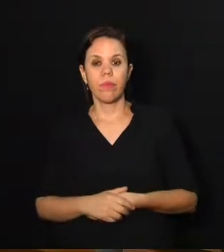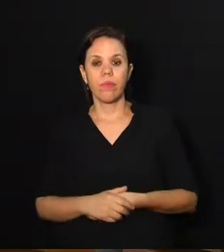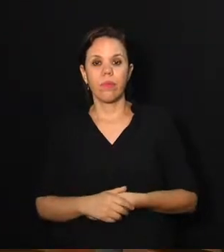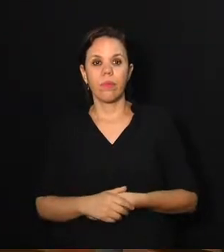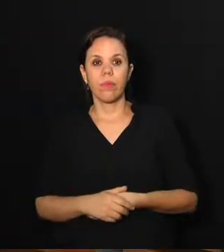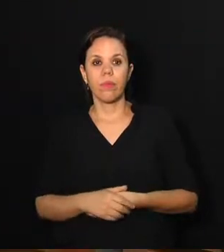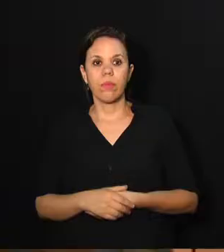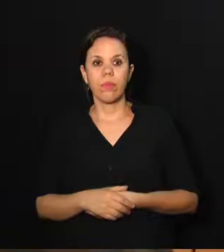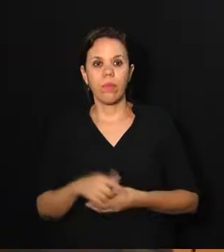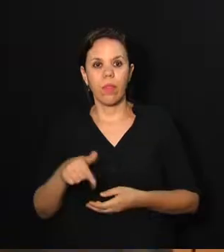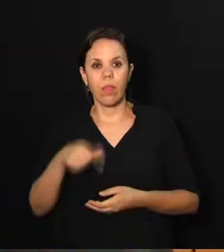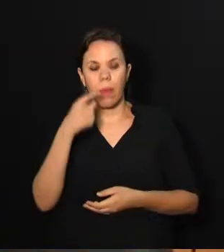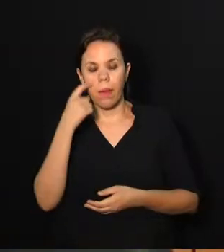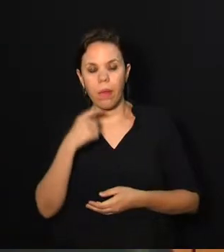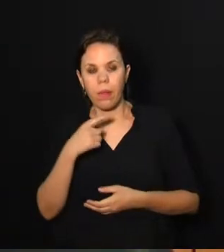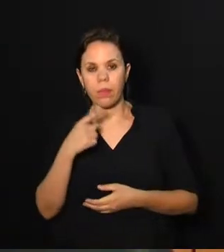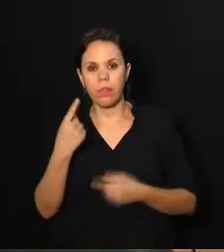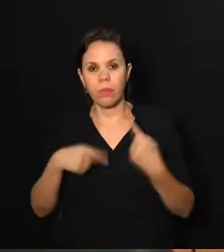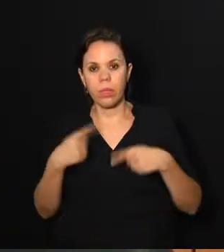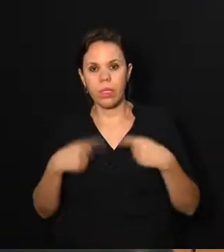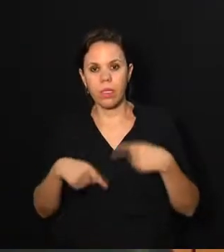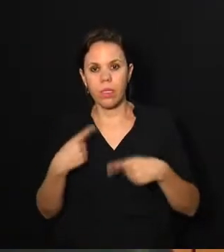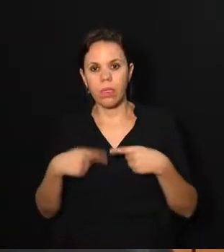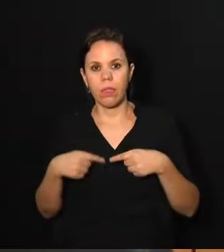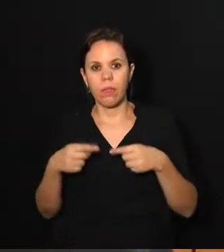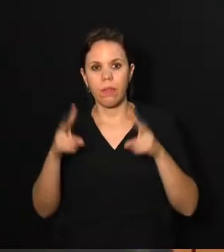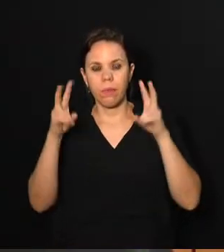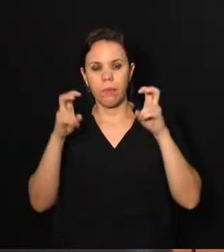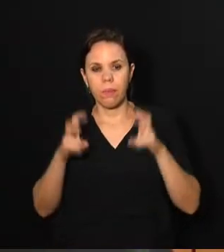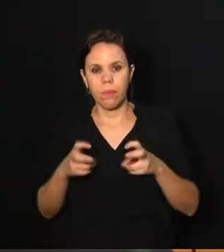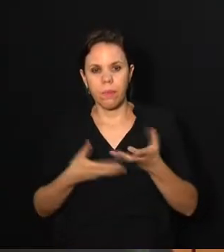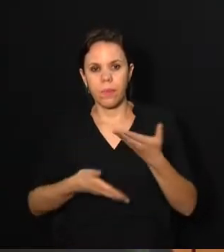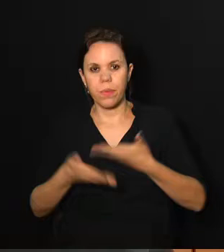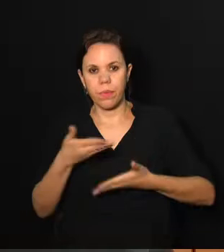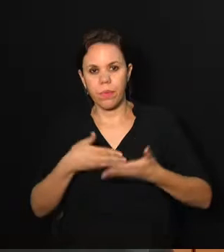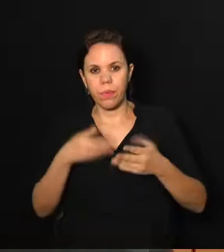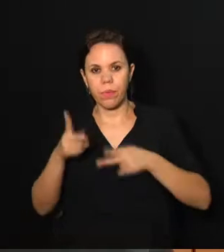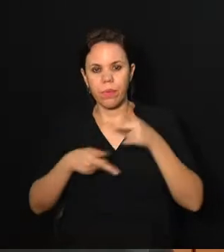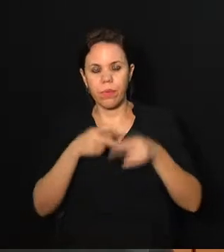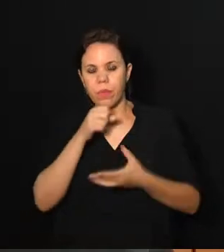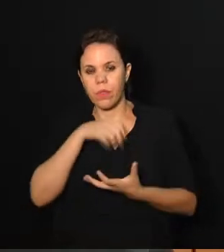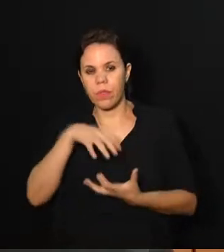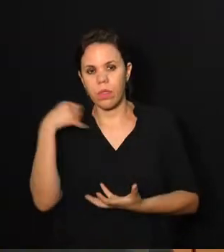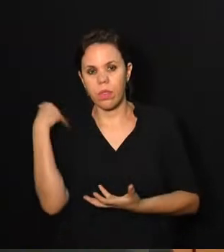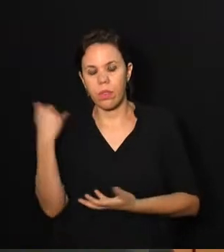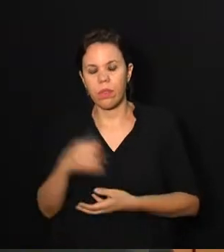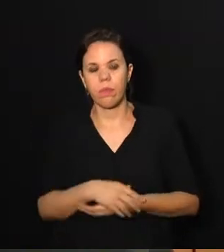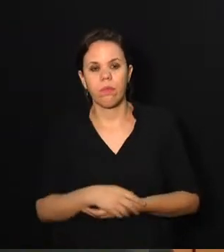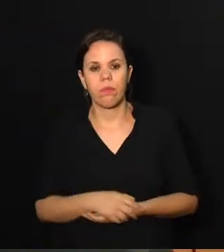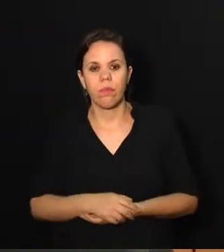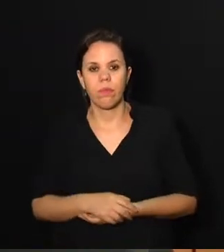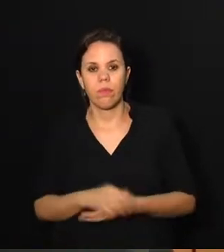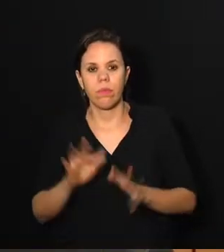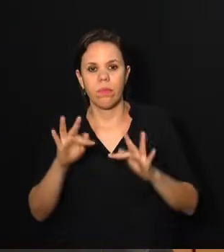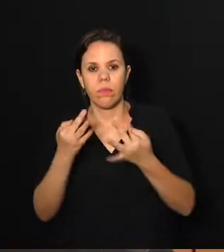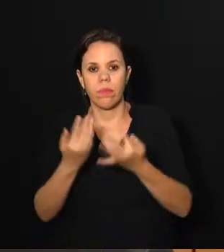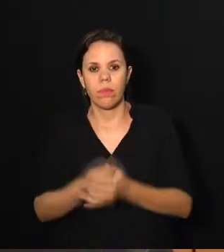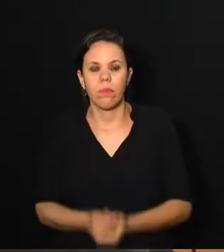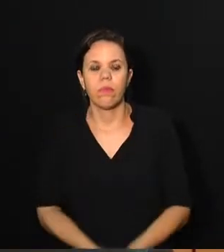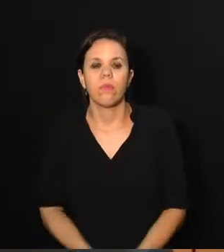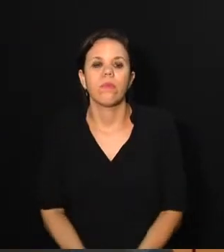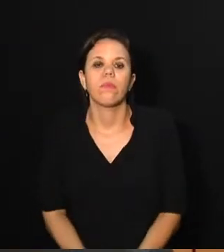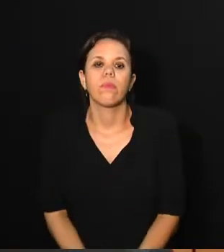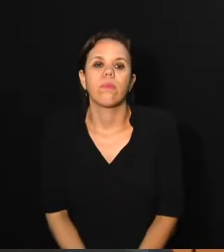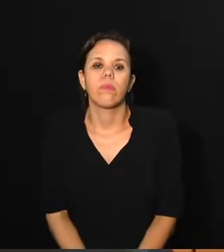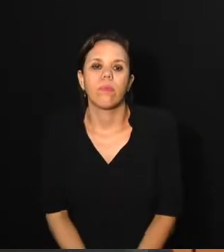pela oportunidade de, mais uma vez, debater uma questão relacionada à população idosa, ao envelhecimento, suas famílias,